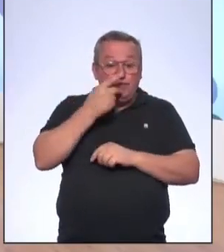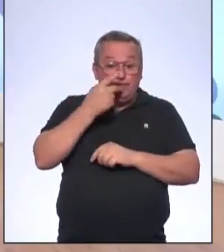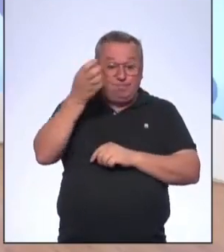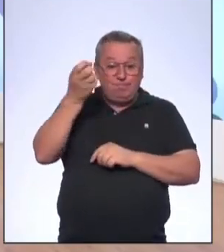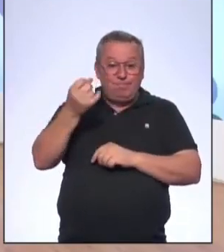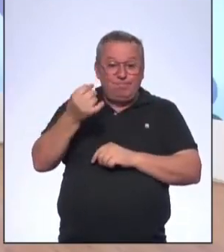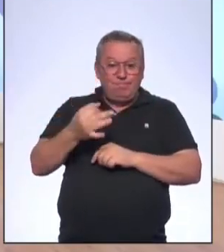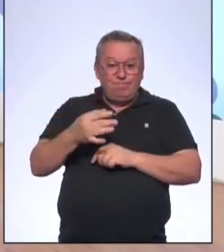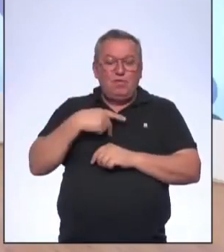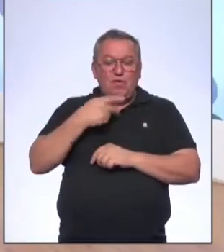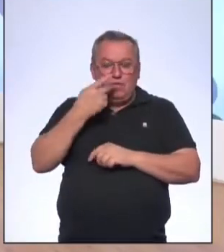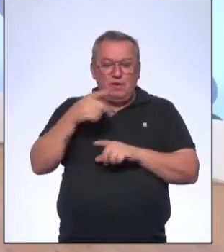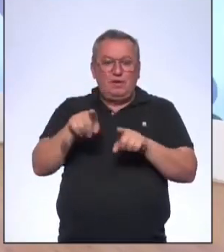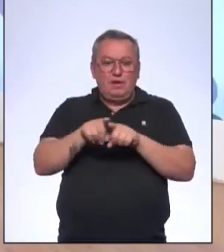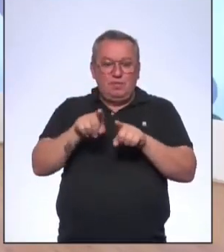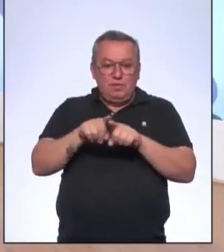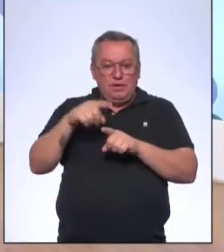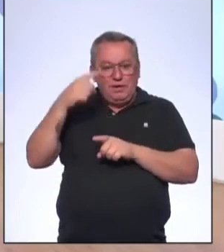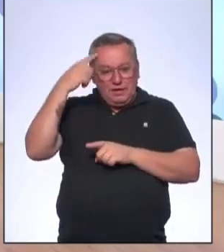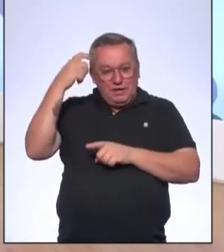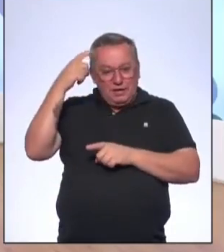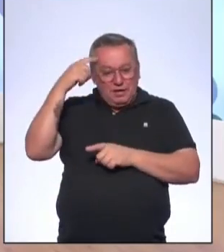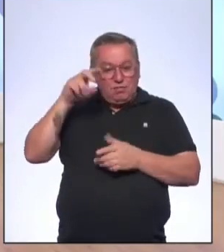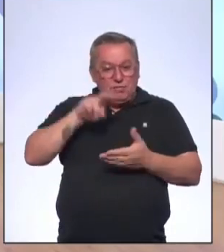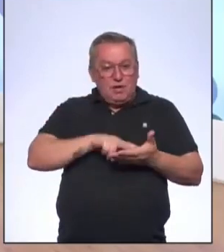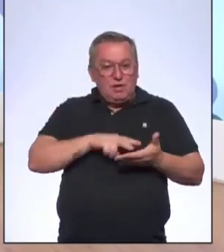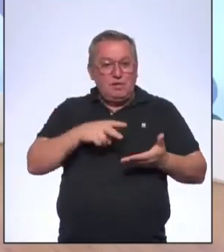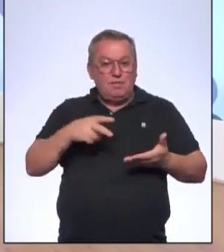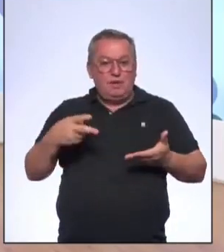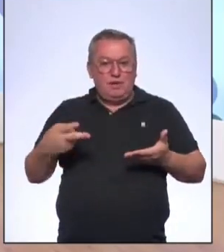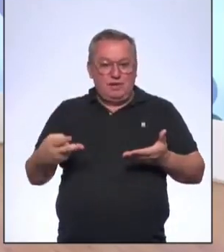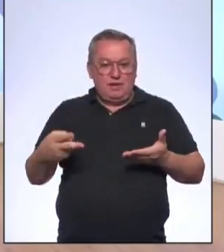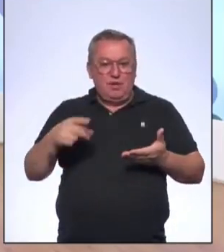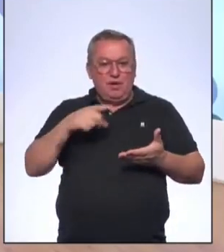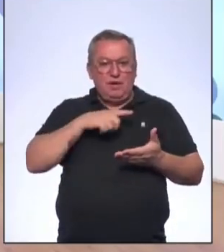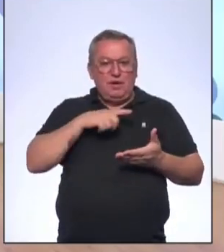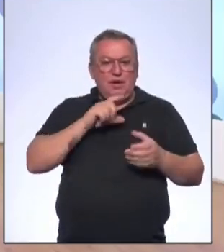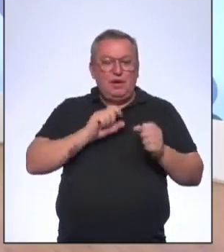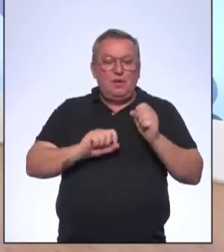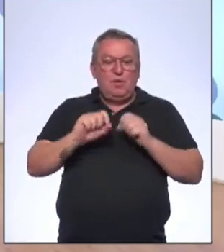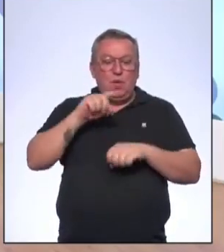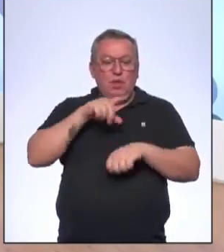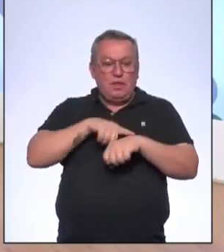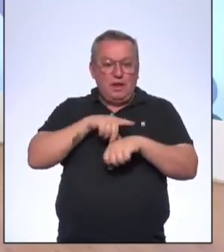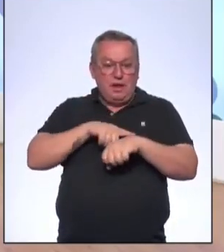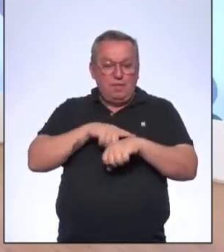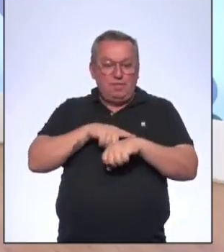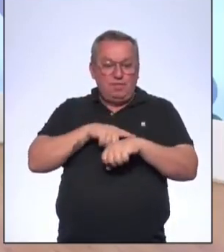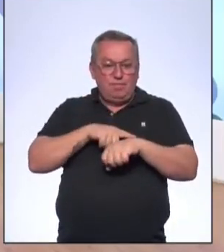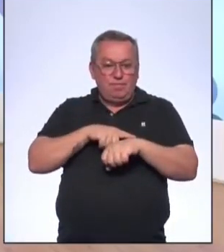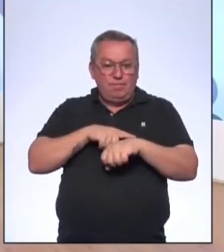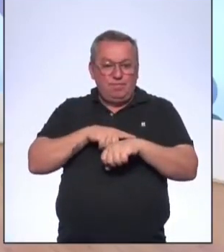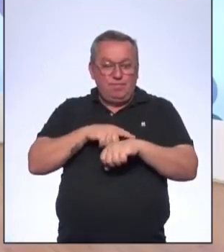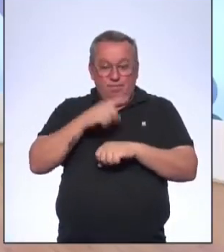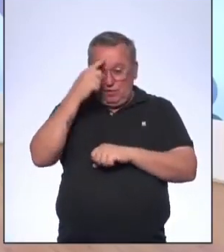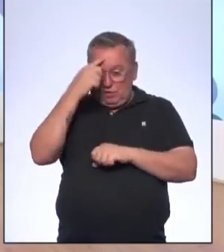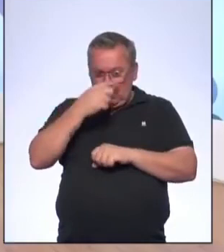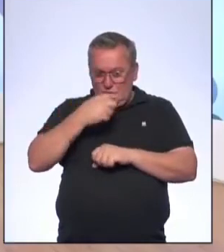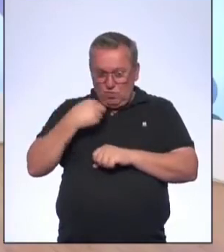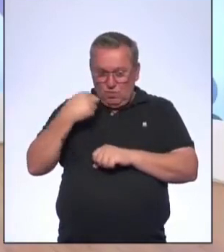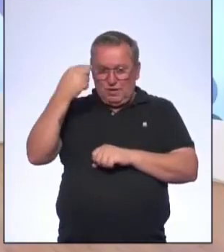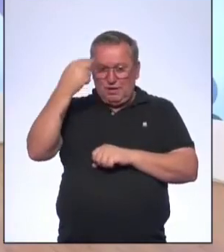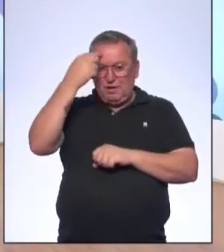falou, e eu tinha falado também da ideia da interpretação, não é verdade? A gente tem o tempo no problema em